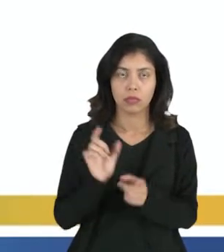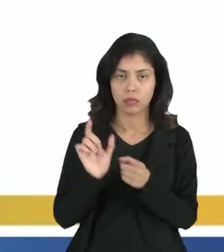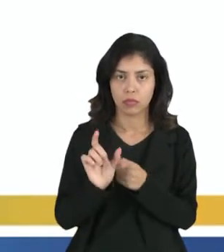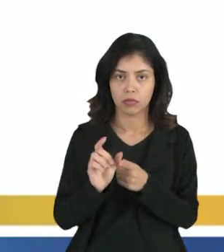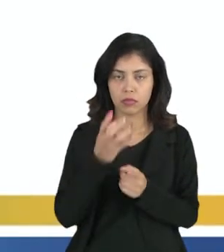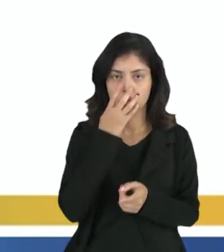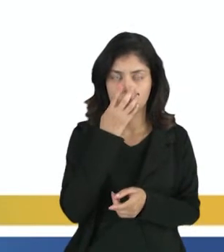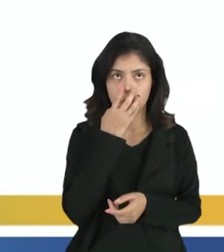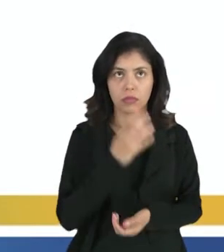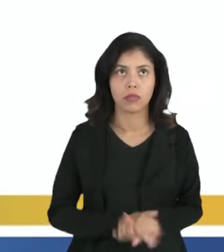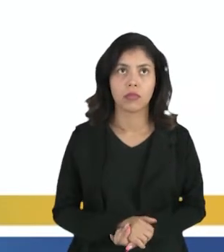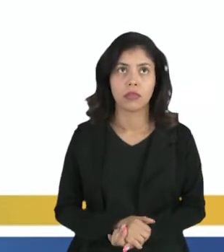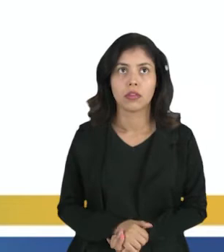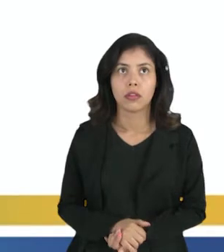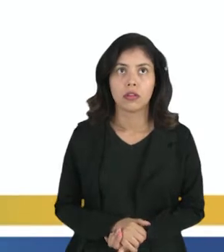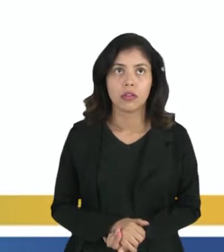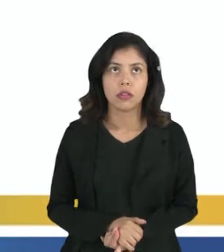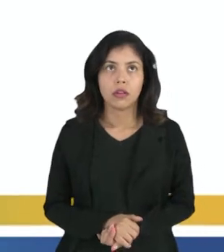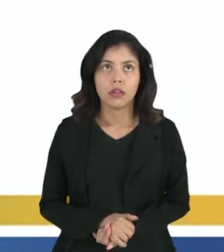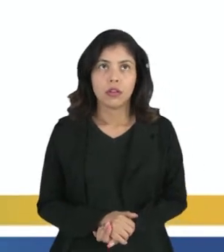palavra cachorro.